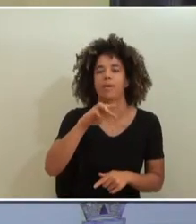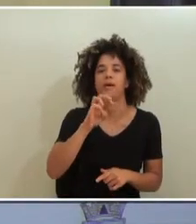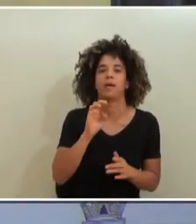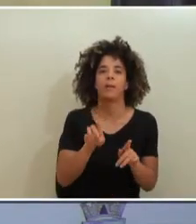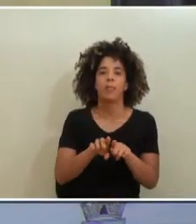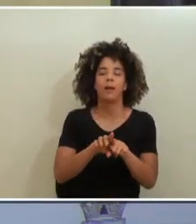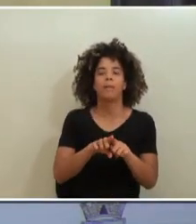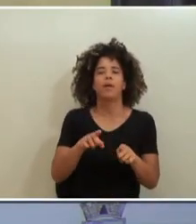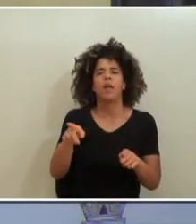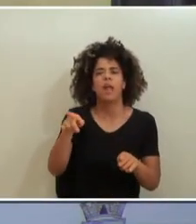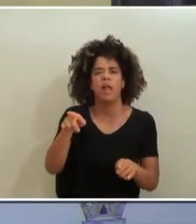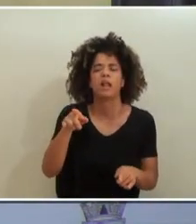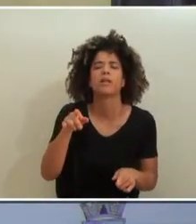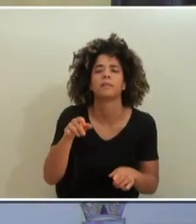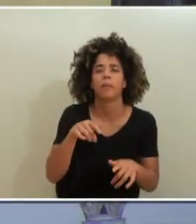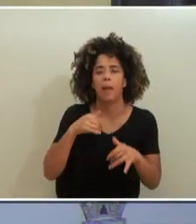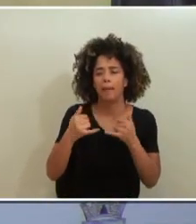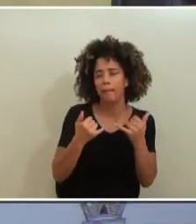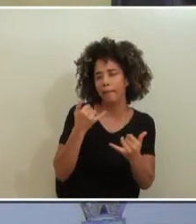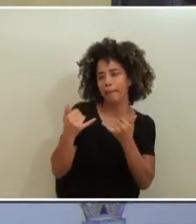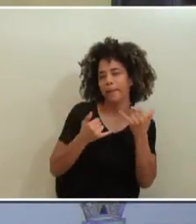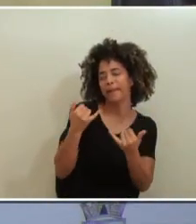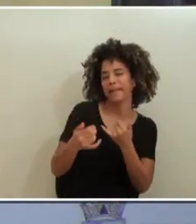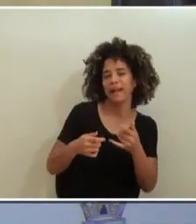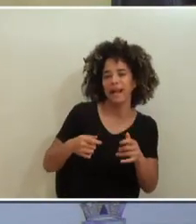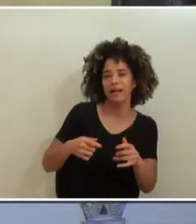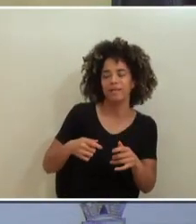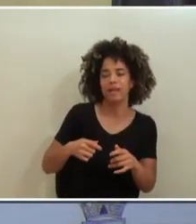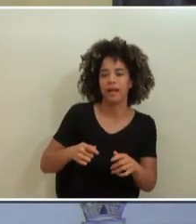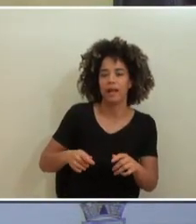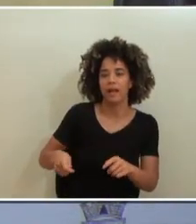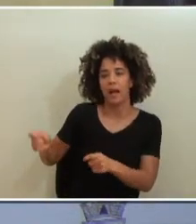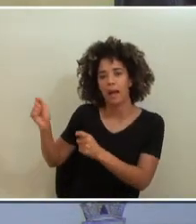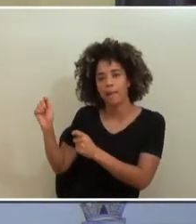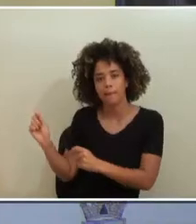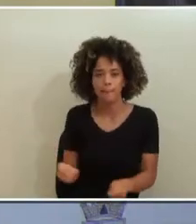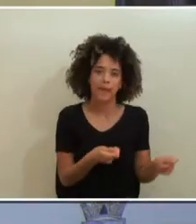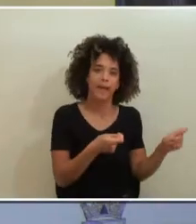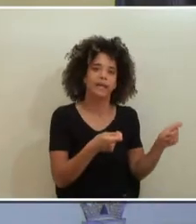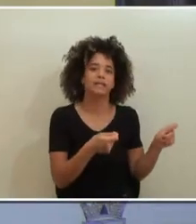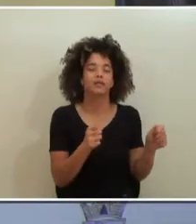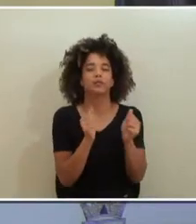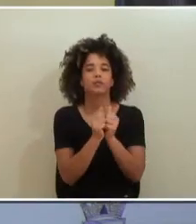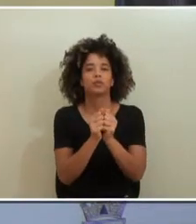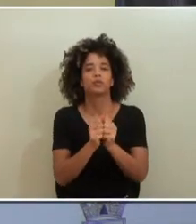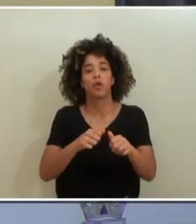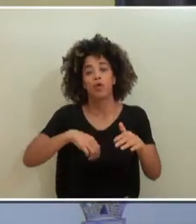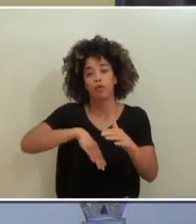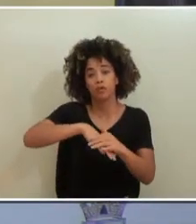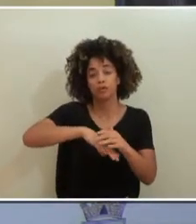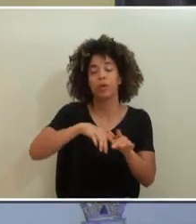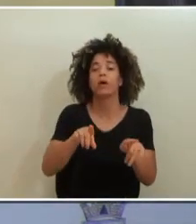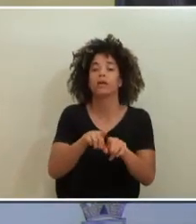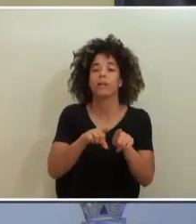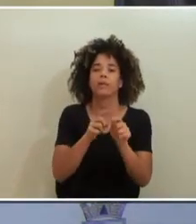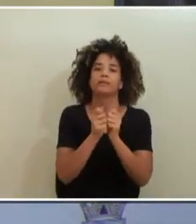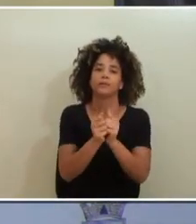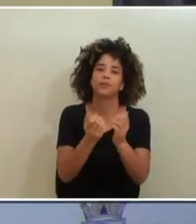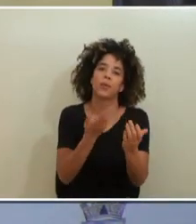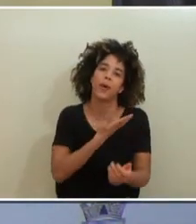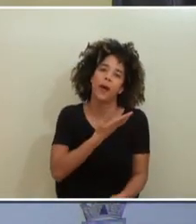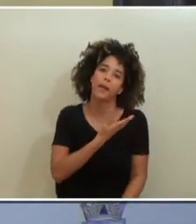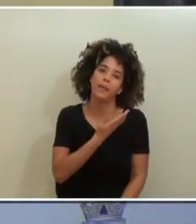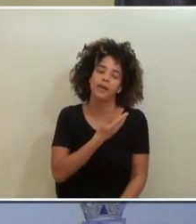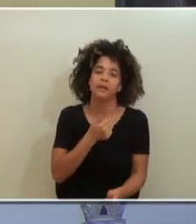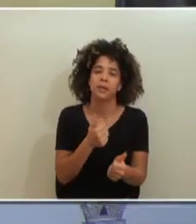turma do vôlei e as pedaladas no Bosque Guarani, Francisco desenvolveu sua personalidade e senso